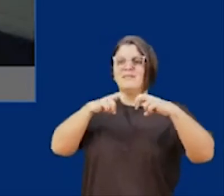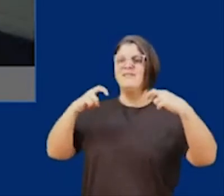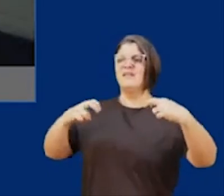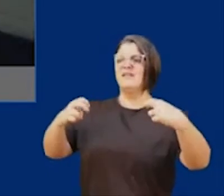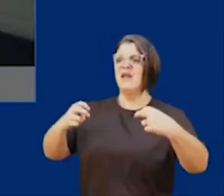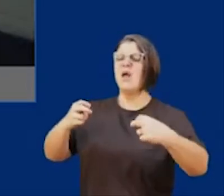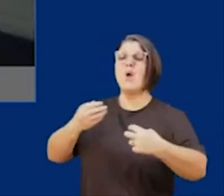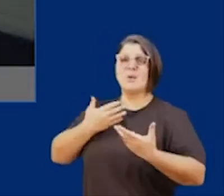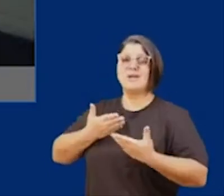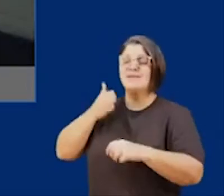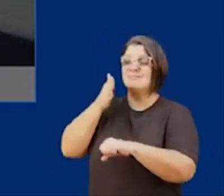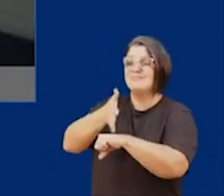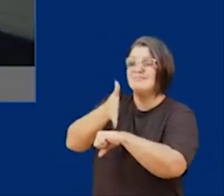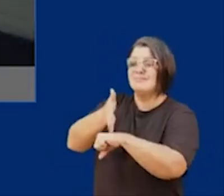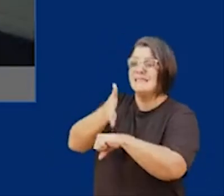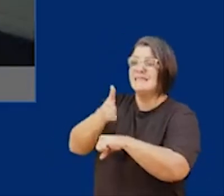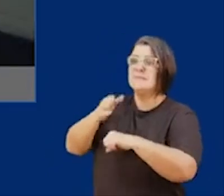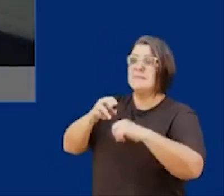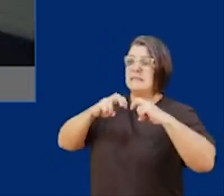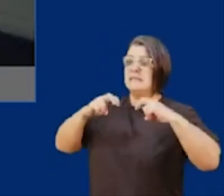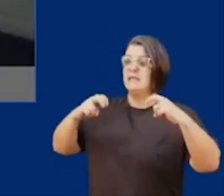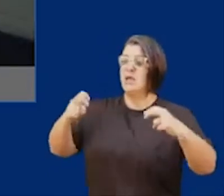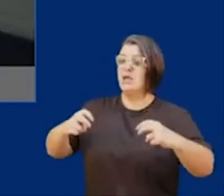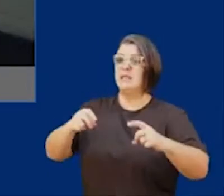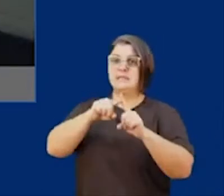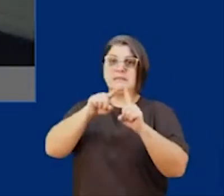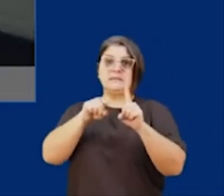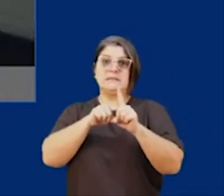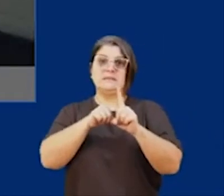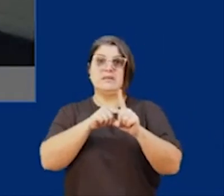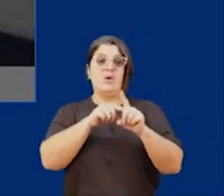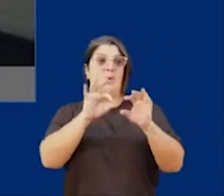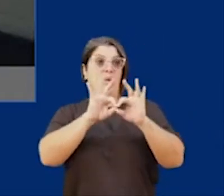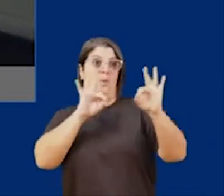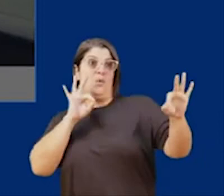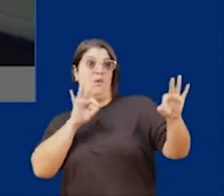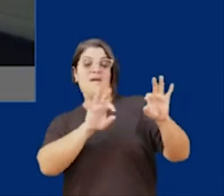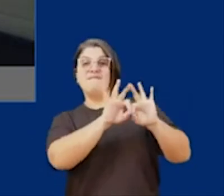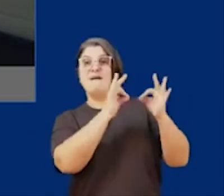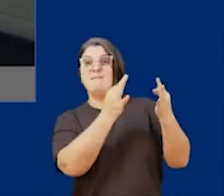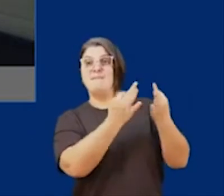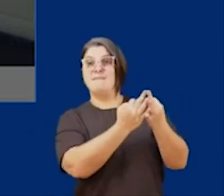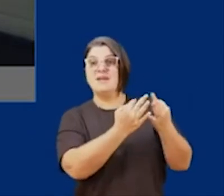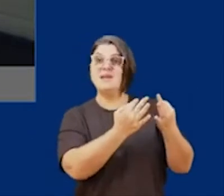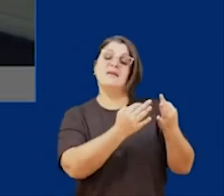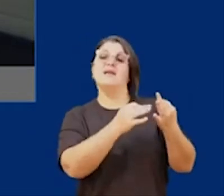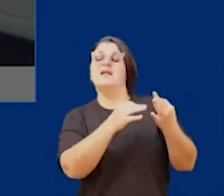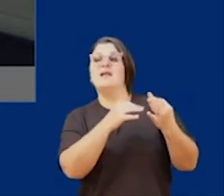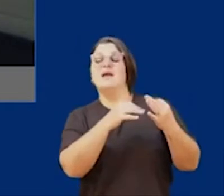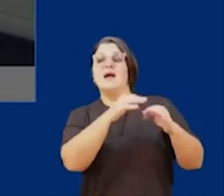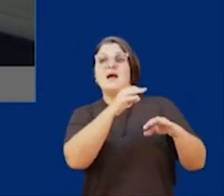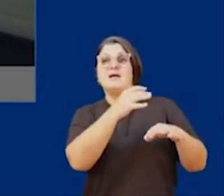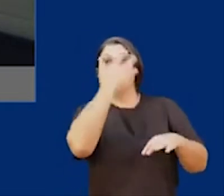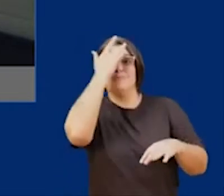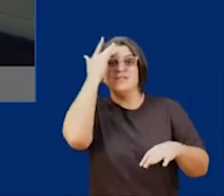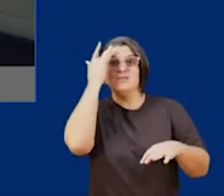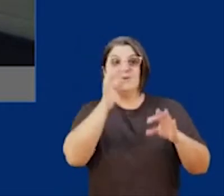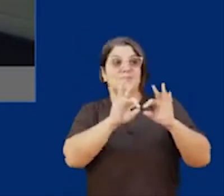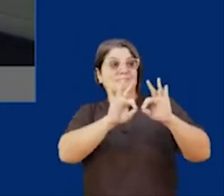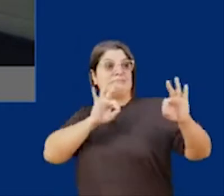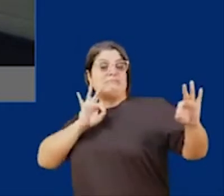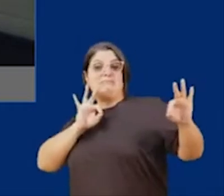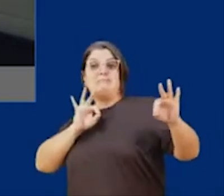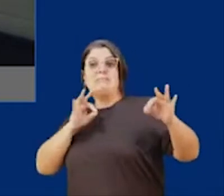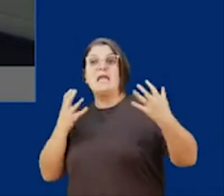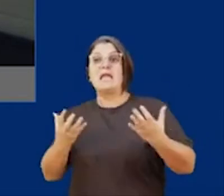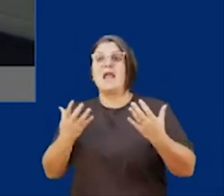de rodas de gestante para me informar, porque a gente estava longe dos parentes, longe das pessoas fisicamente, a gente queria ter